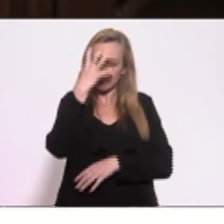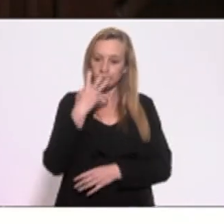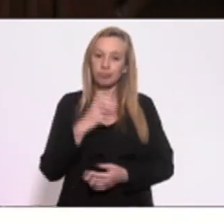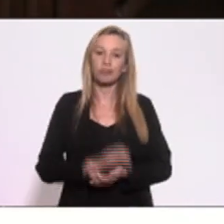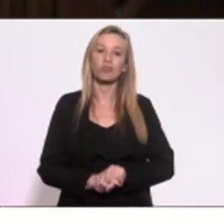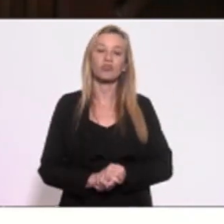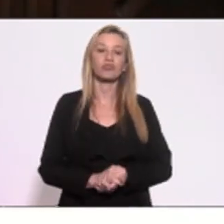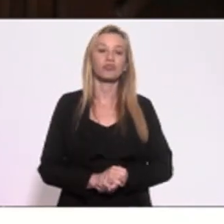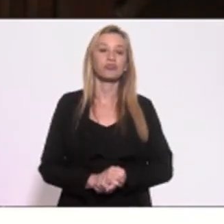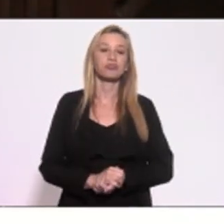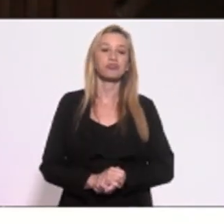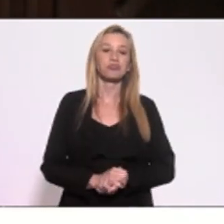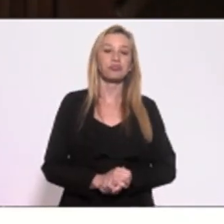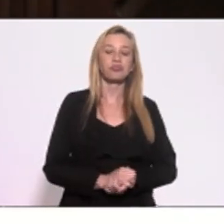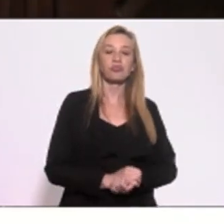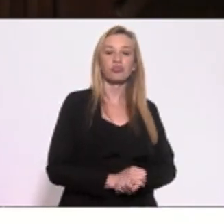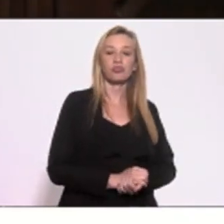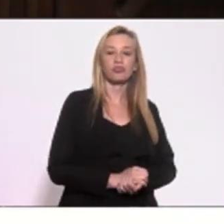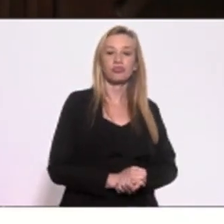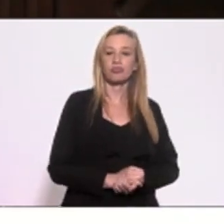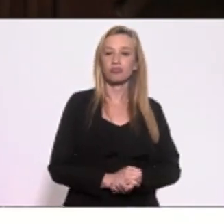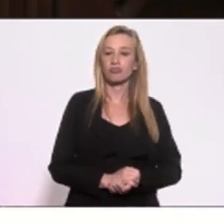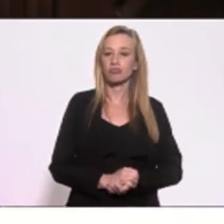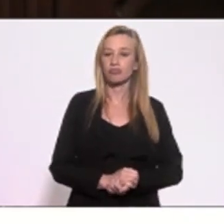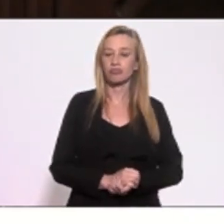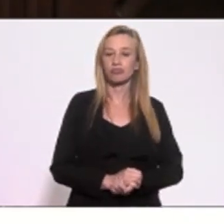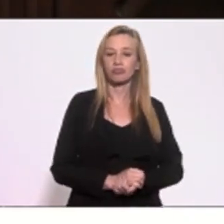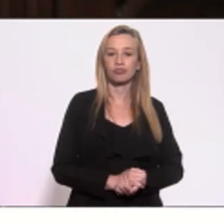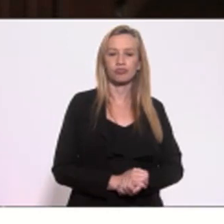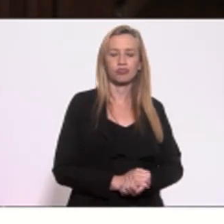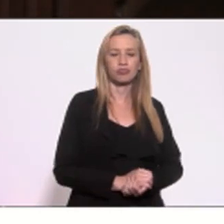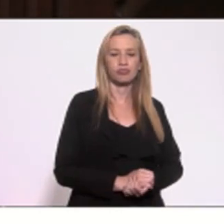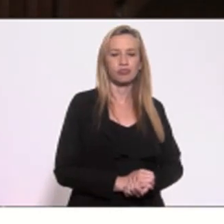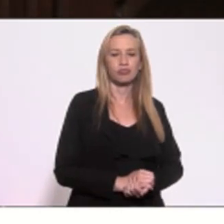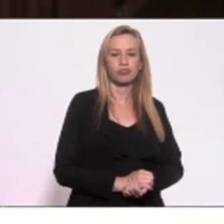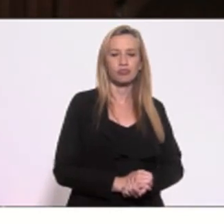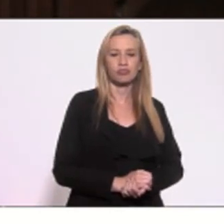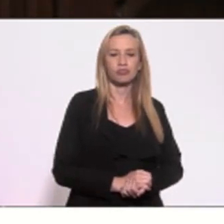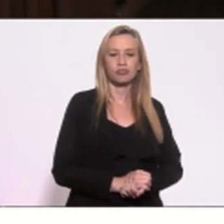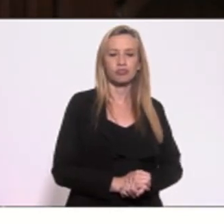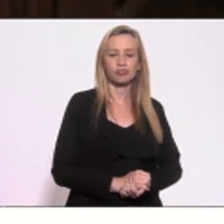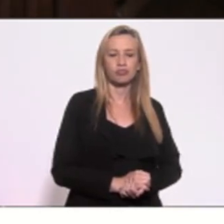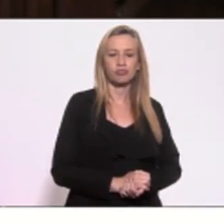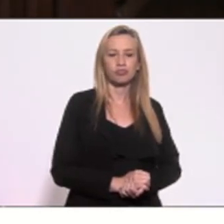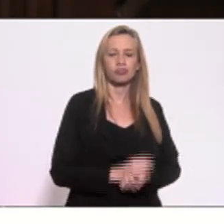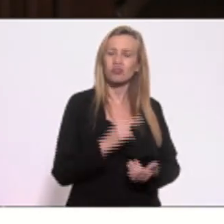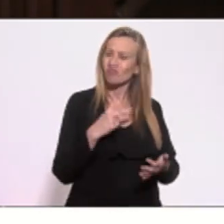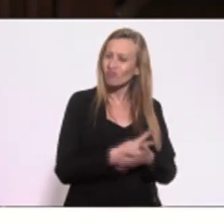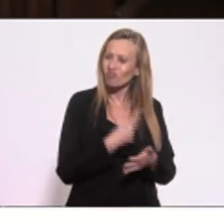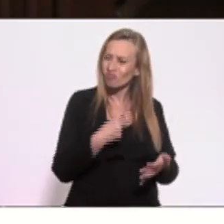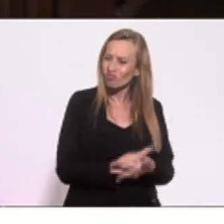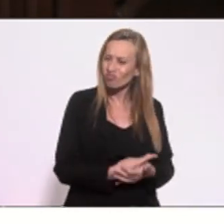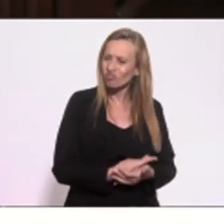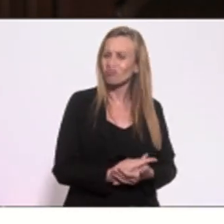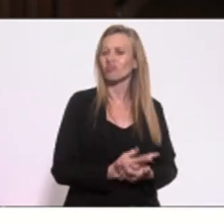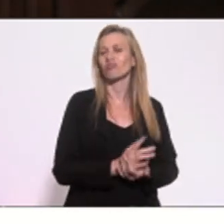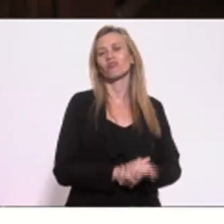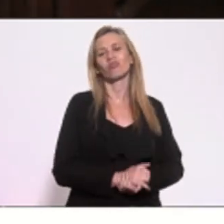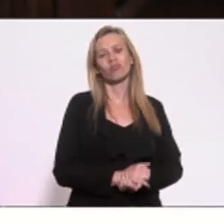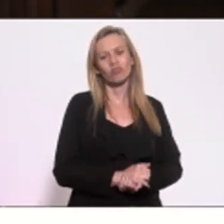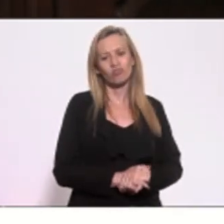acerca da inaceitável agressão cometida por este